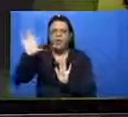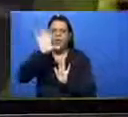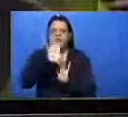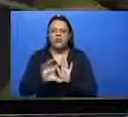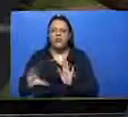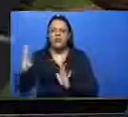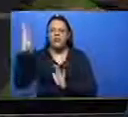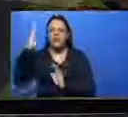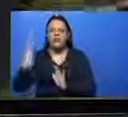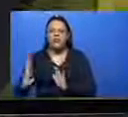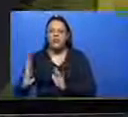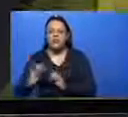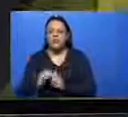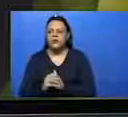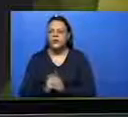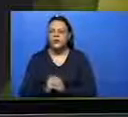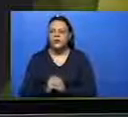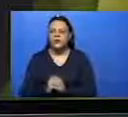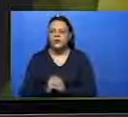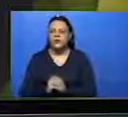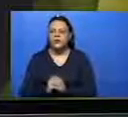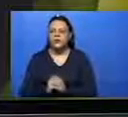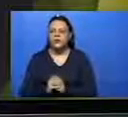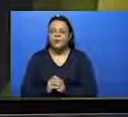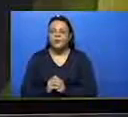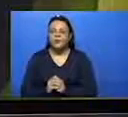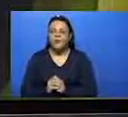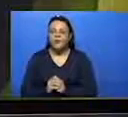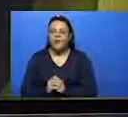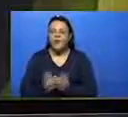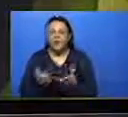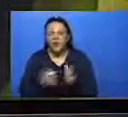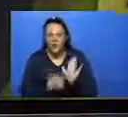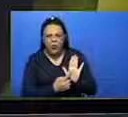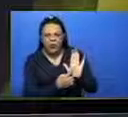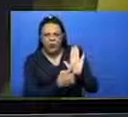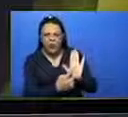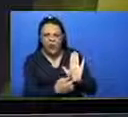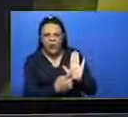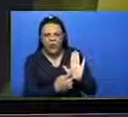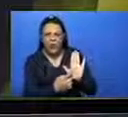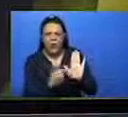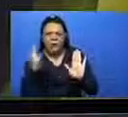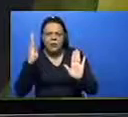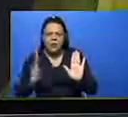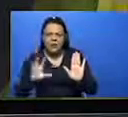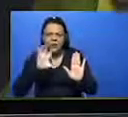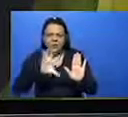ó. Como eu queria destacar melhor cada região, eu posso